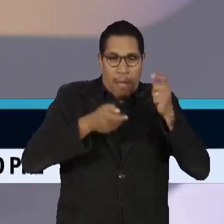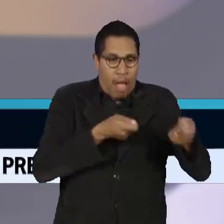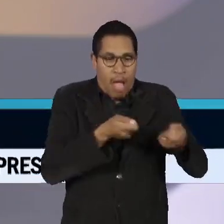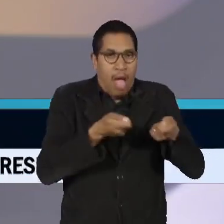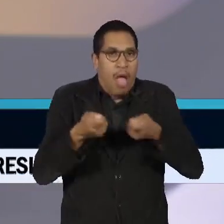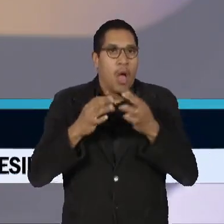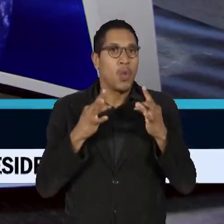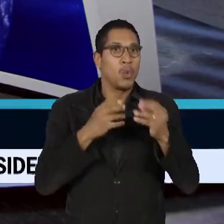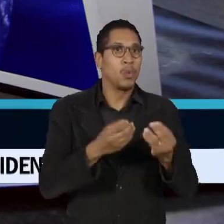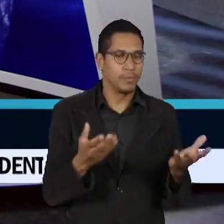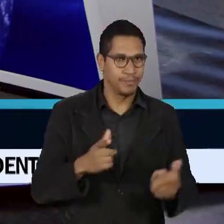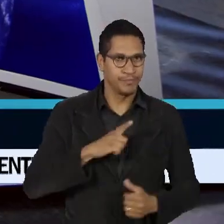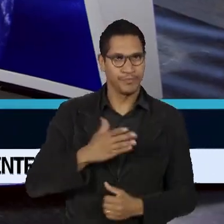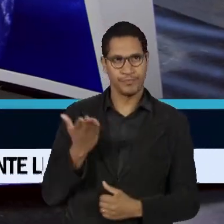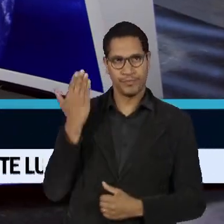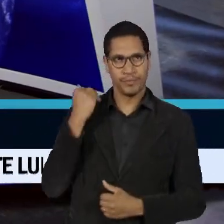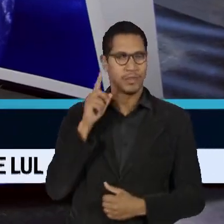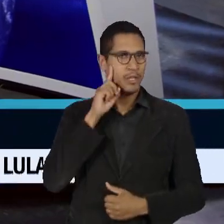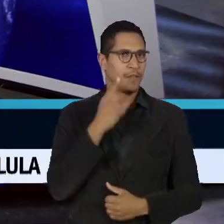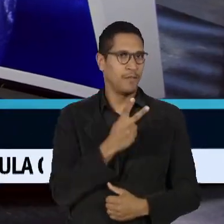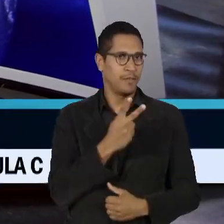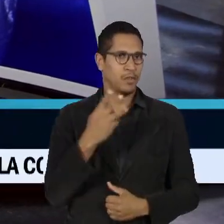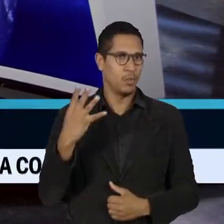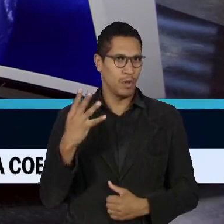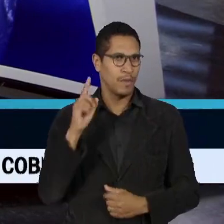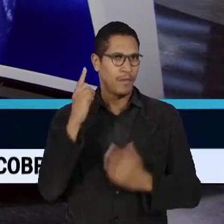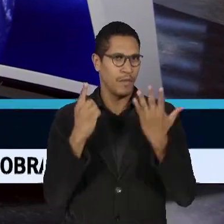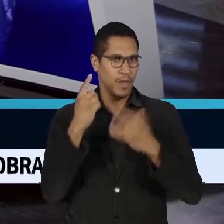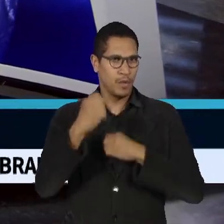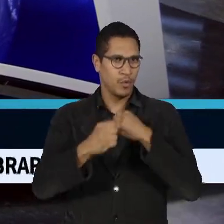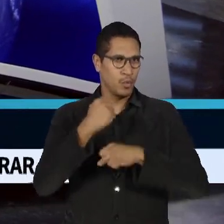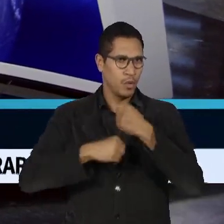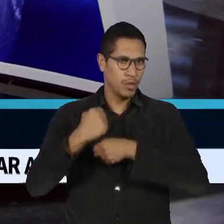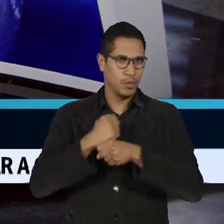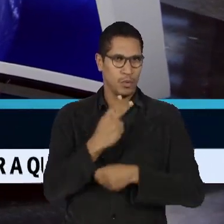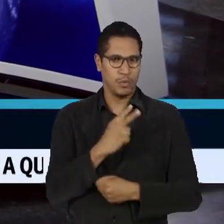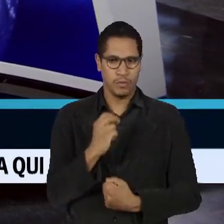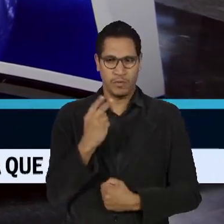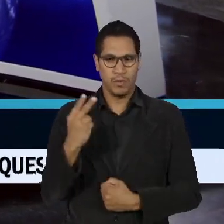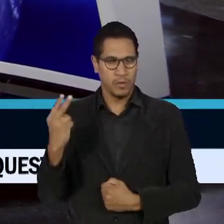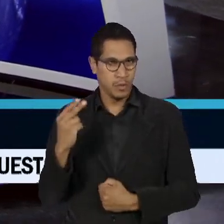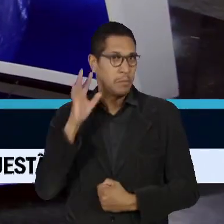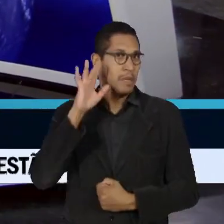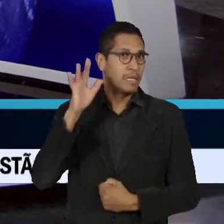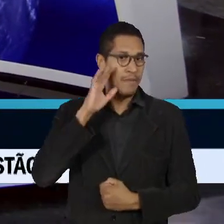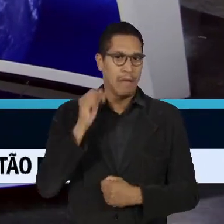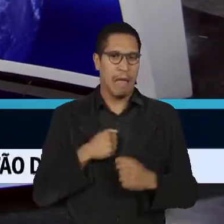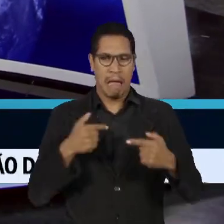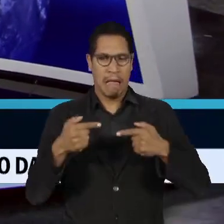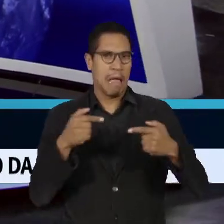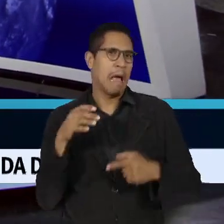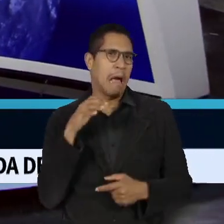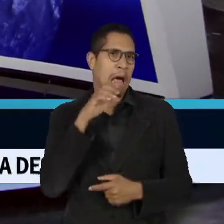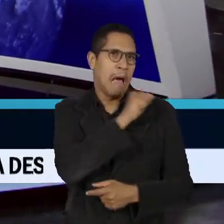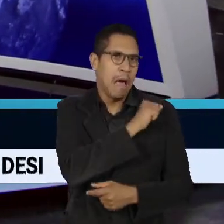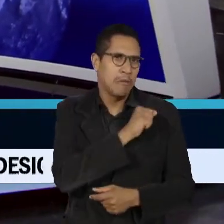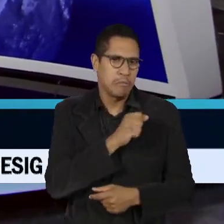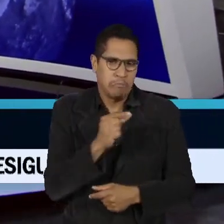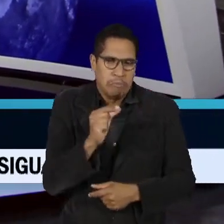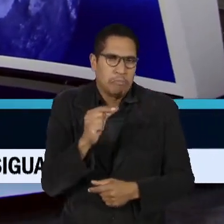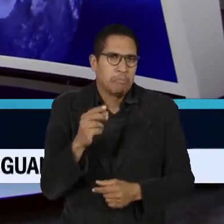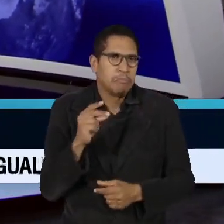mesmo jeito que quando 24 fevereiro de 2022 todo mundo dizia Essa guerra Vai ser resolvida em poucos dias e foi uma surpresa